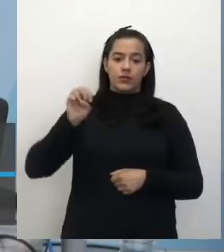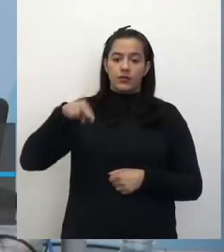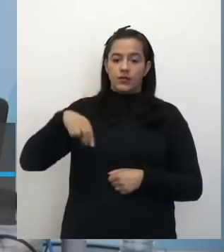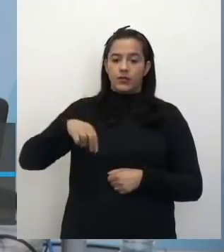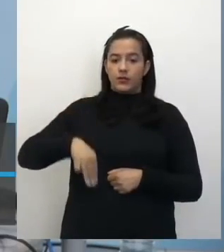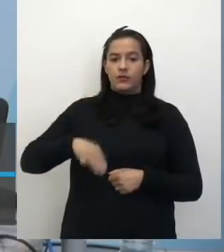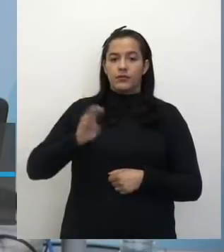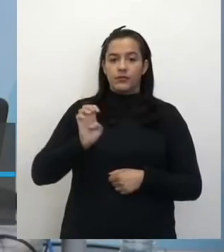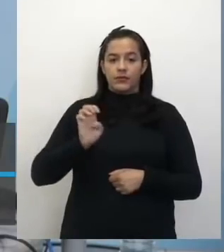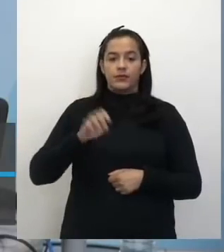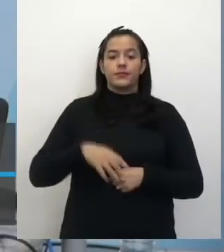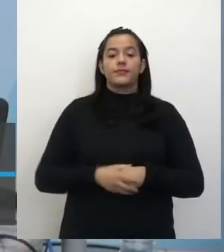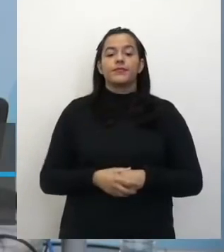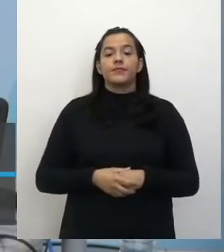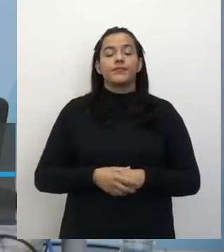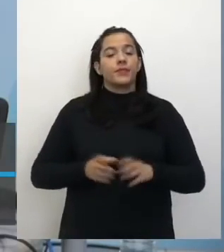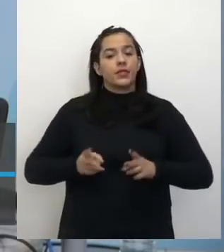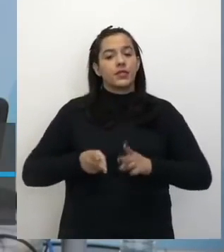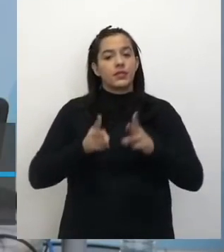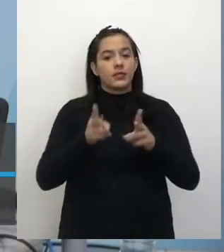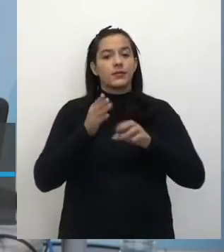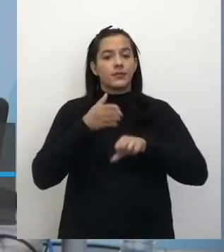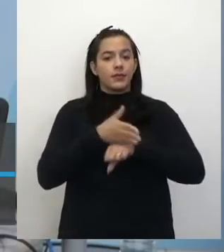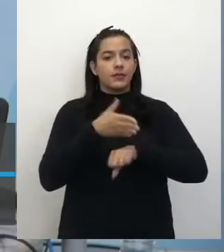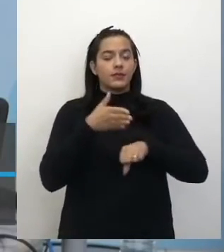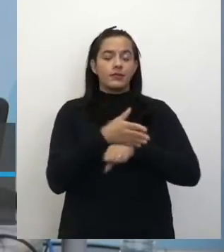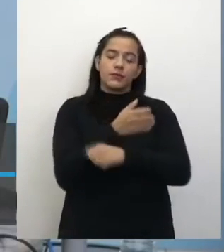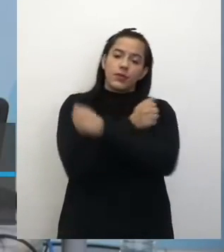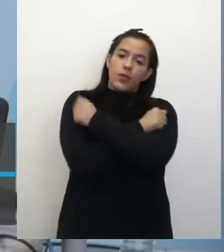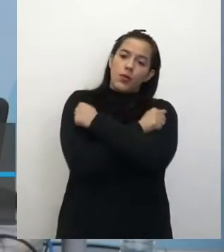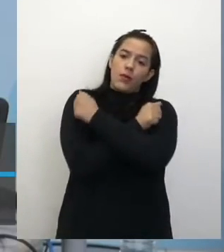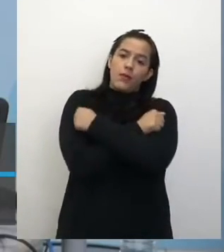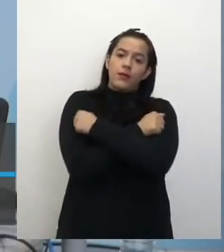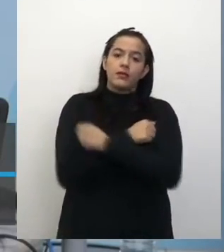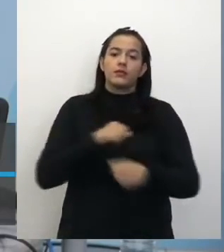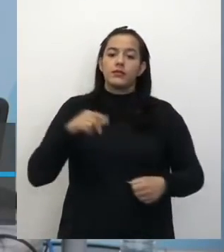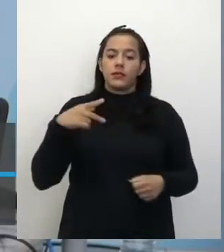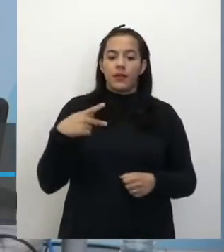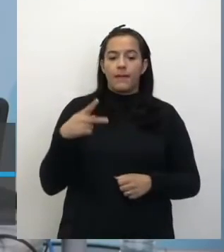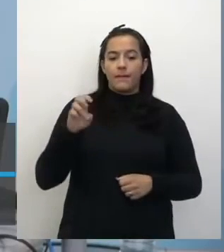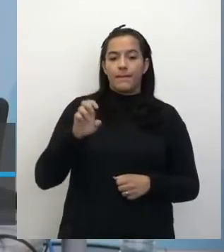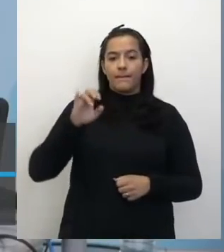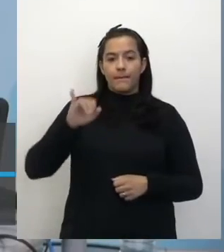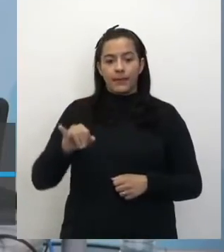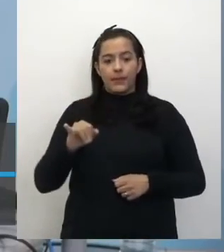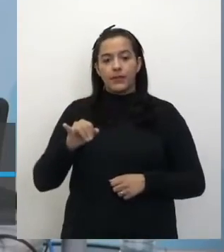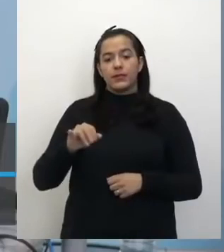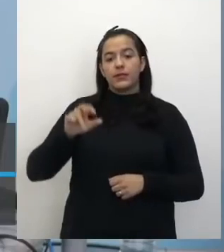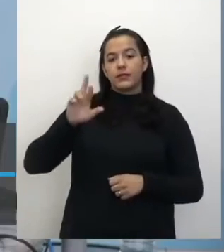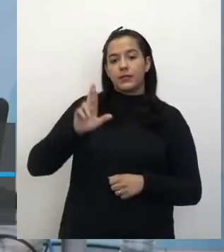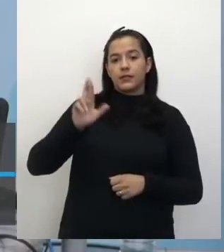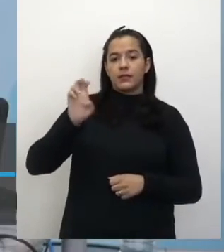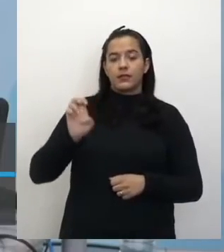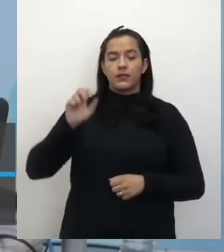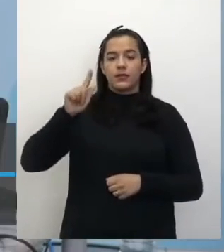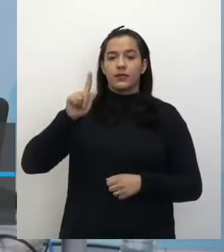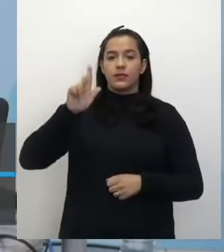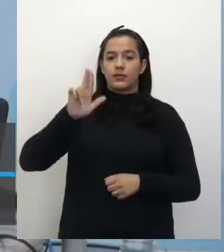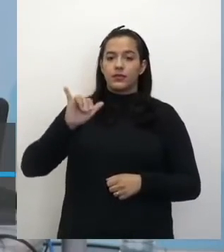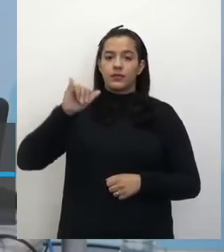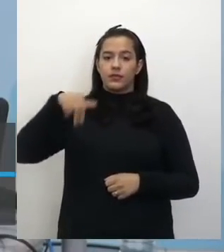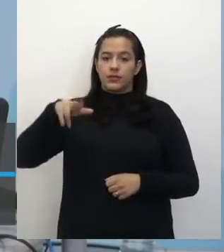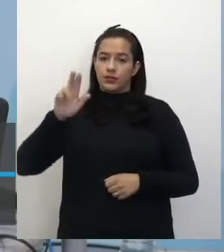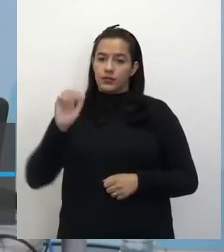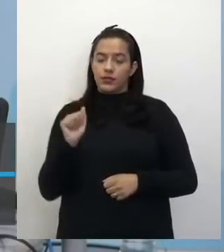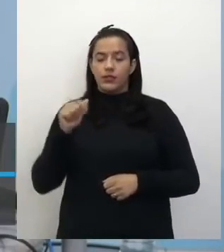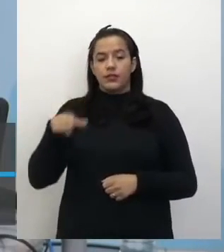um abraço, ó, que sempre participa, né? Geralmente não acontece. A PCNP Regina, Olha aí. da DE de Ourinhos, aqui